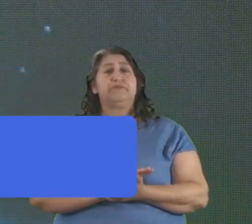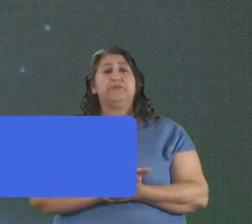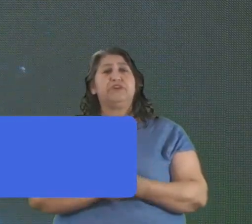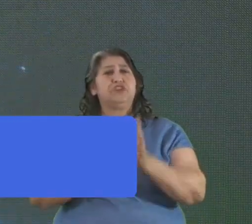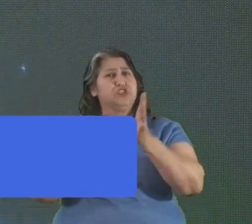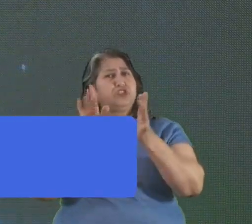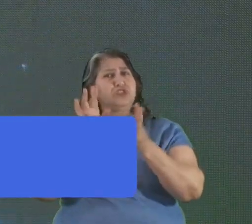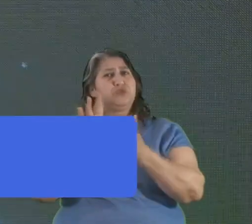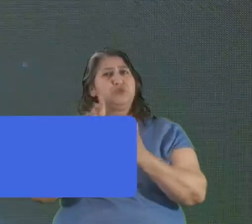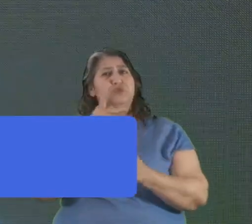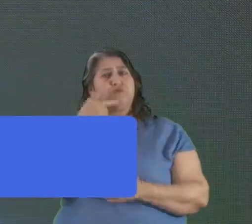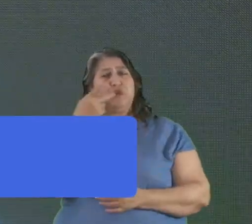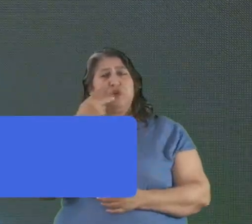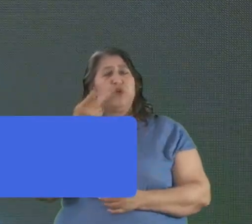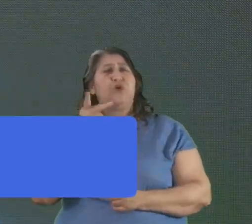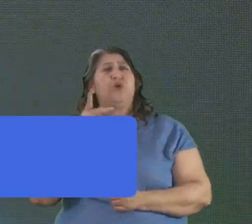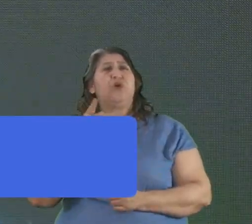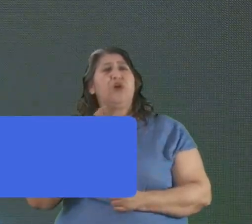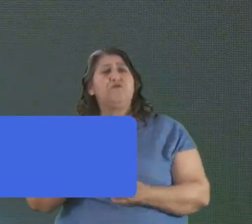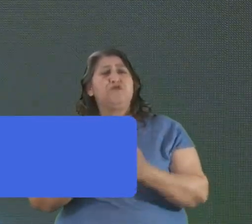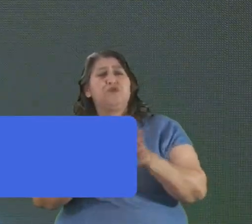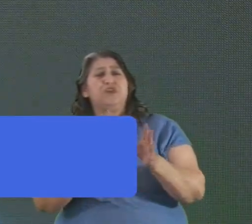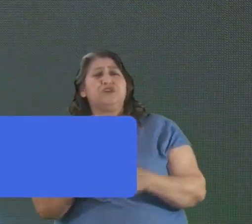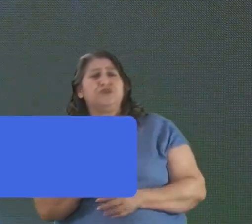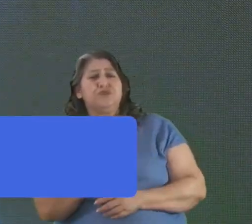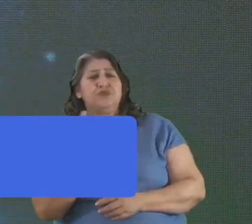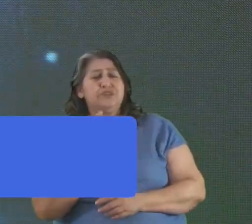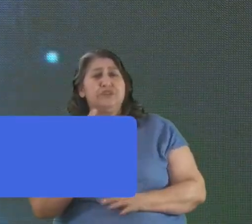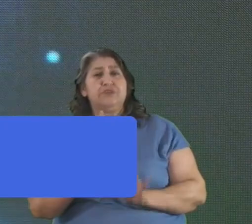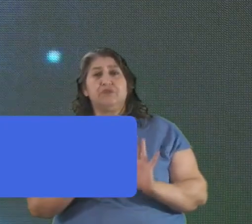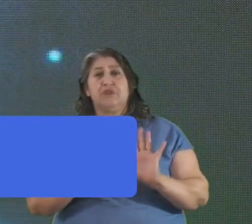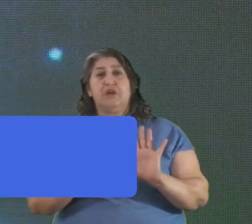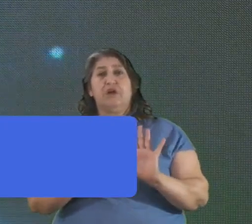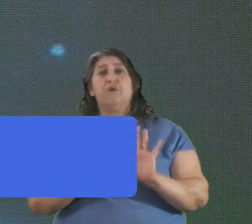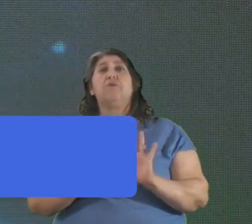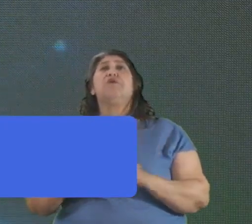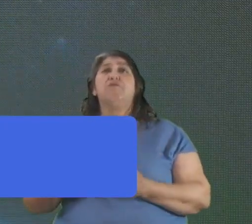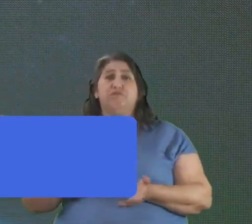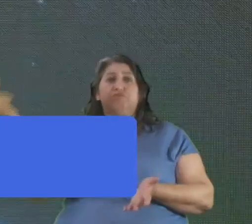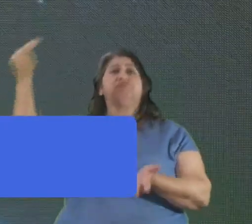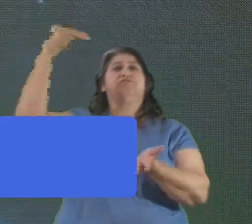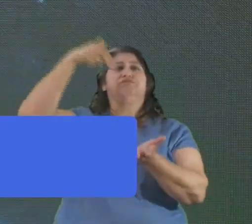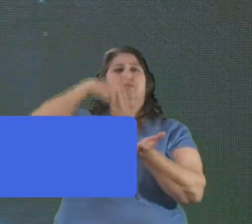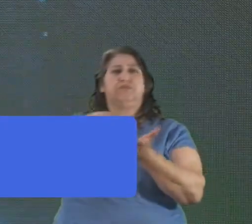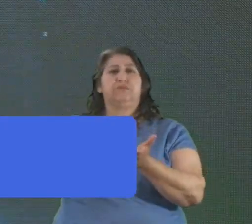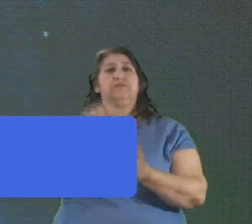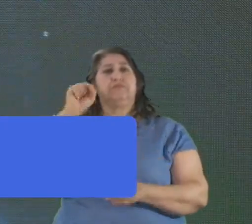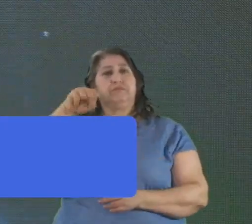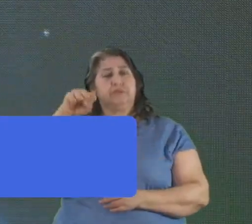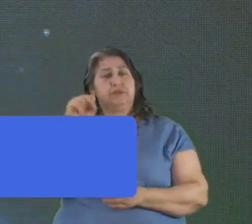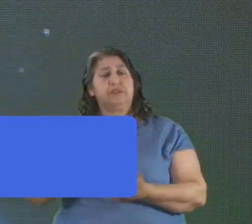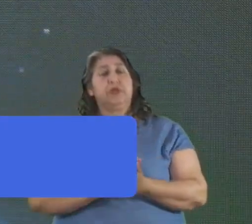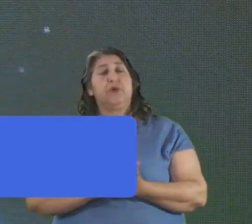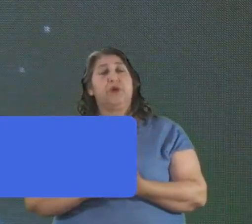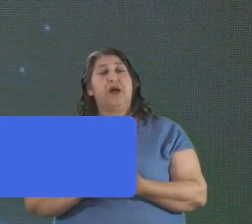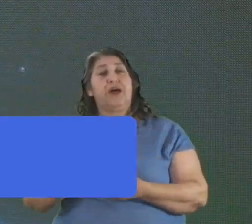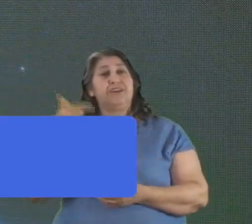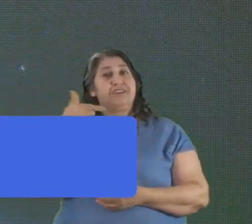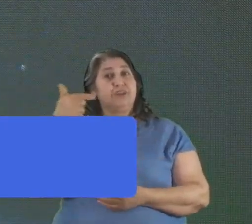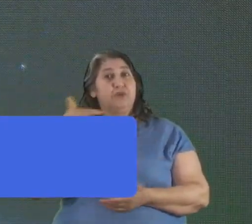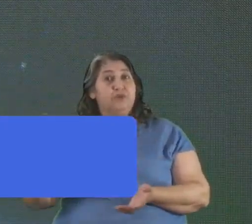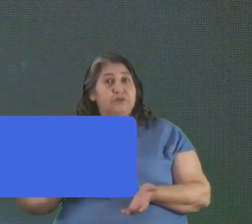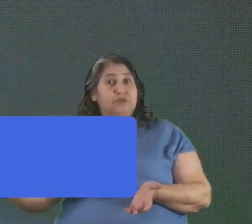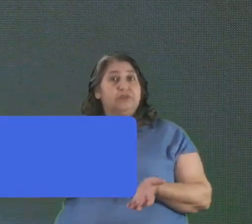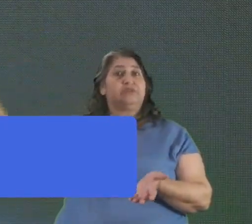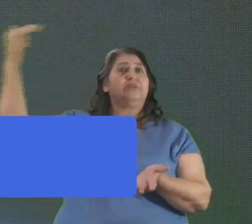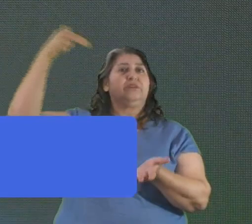Ele disse: não vos deixarei órfãos, voltarei para vós. Por isso, a segunda vinda de Jesus